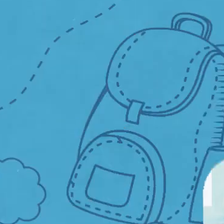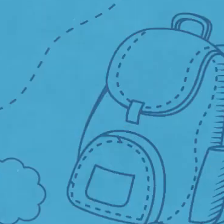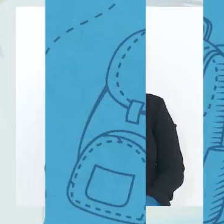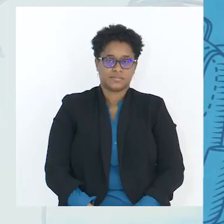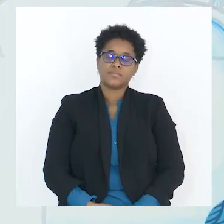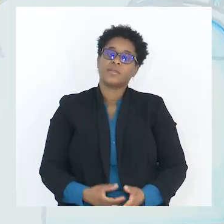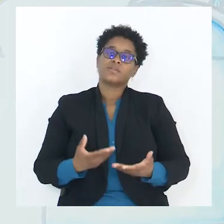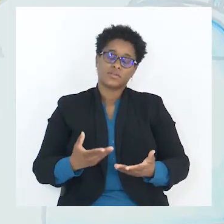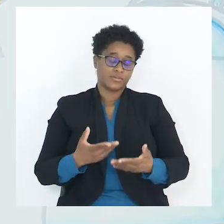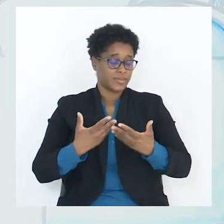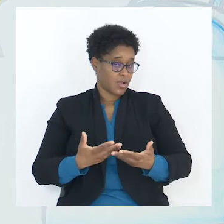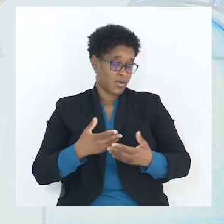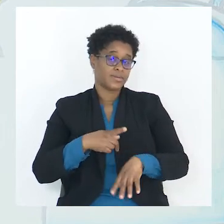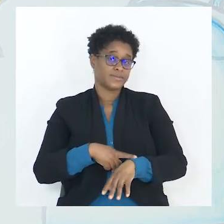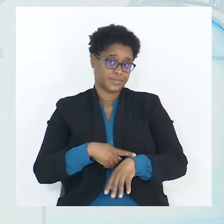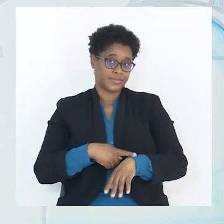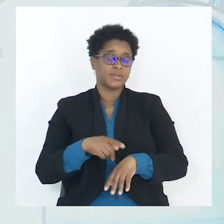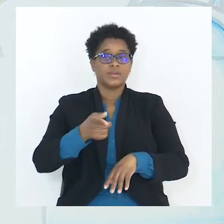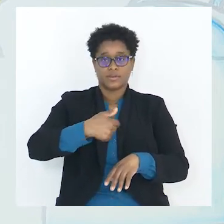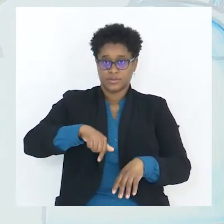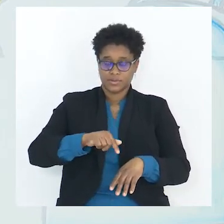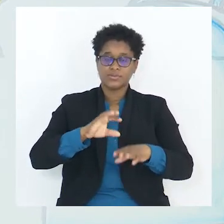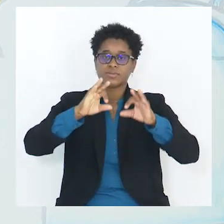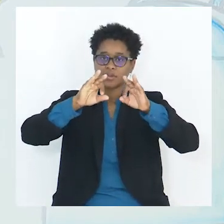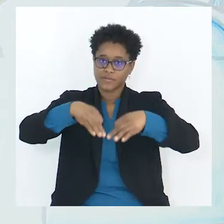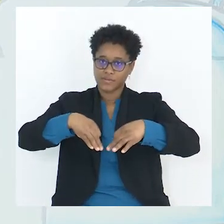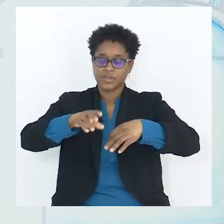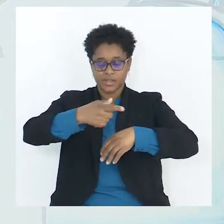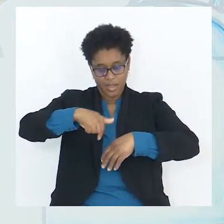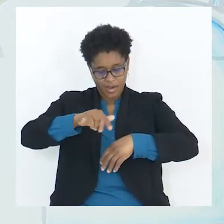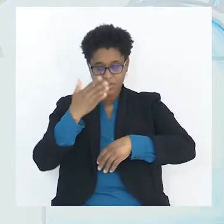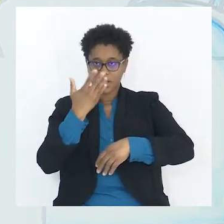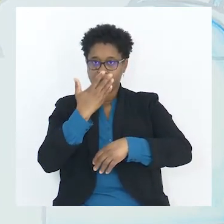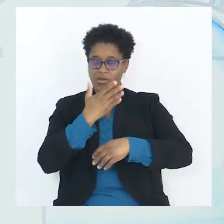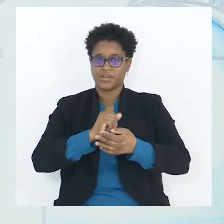Então, neste momento, estamos no final da nossa aula.